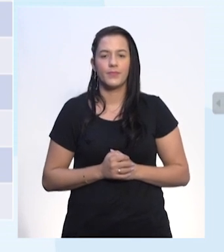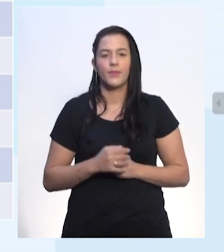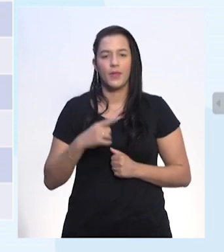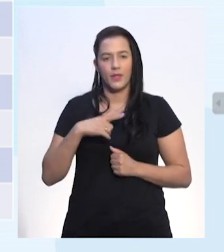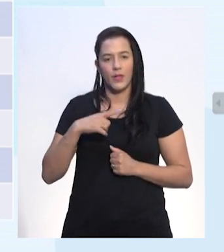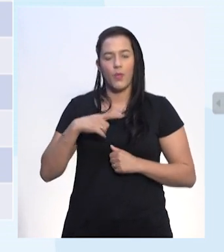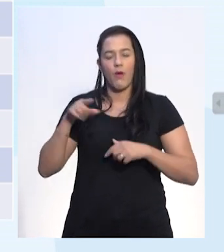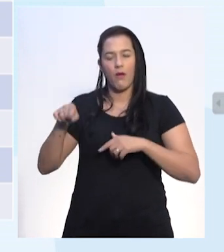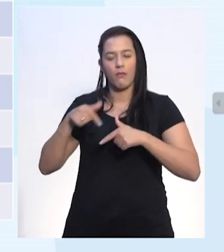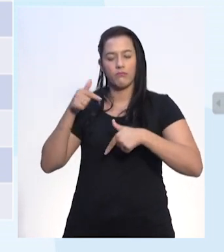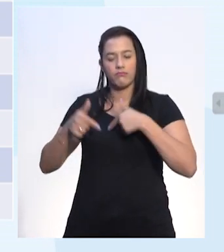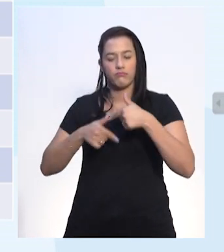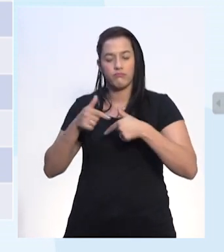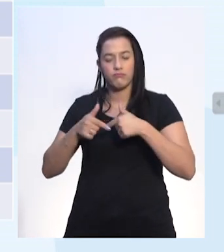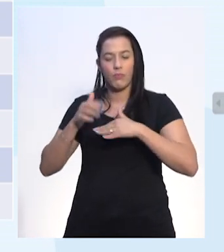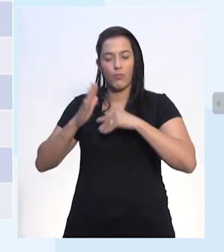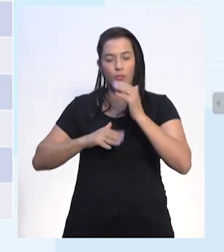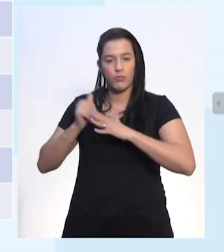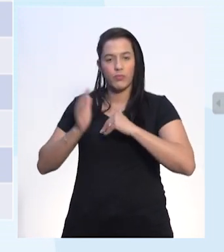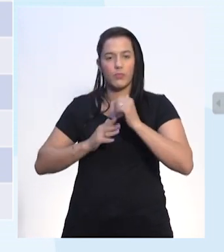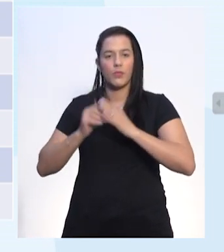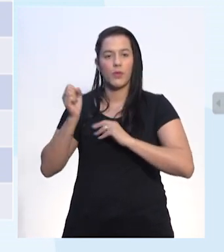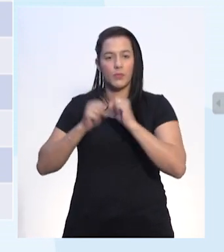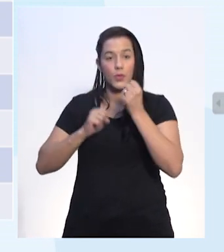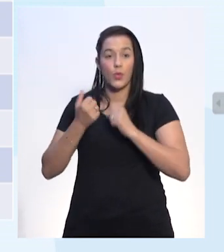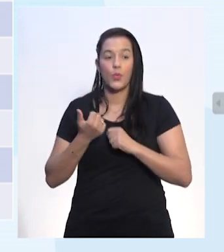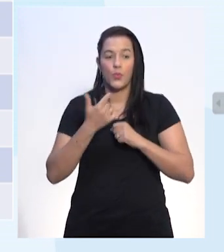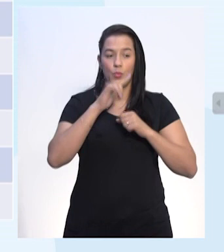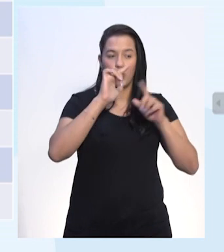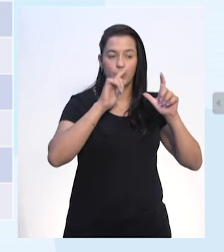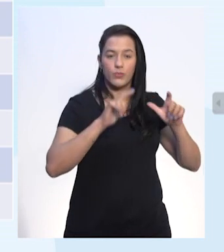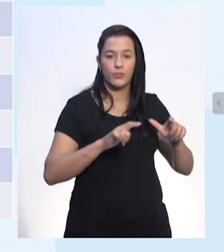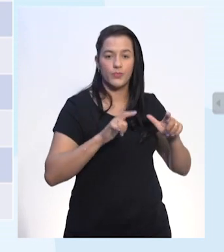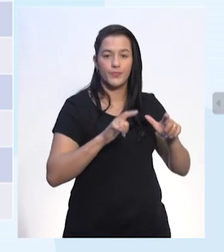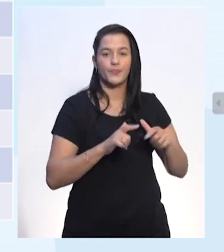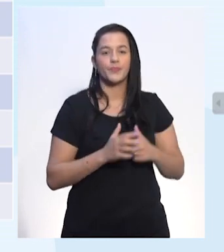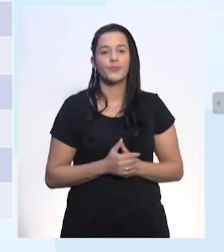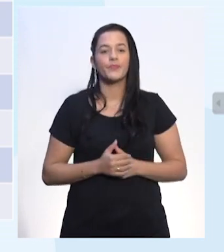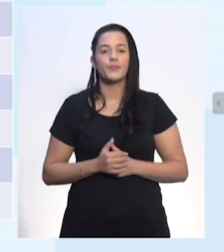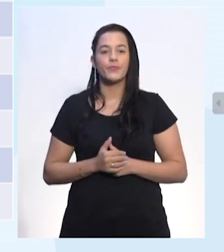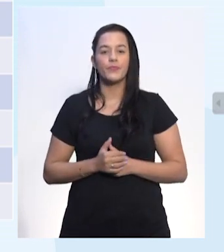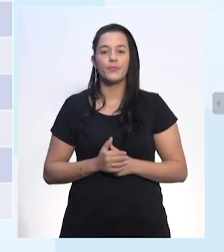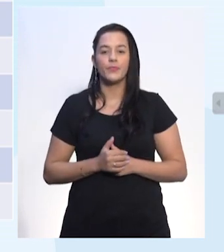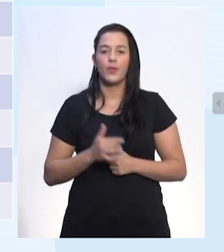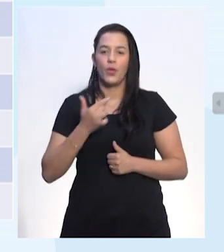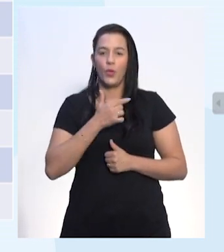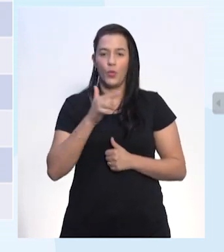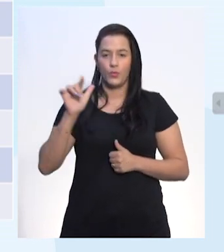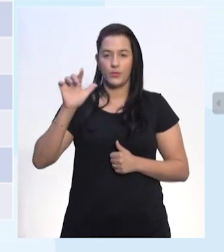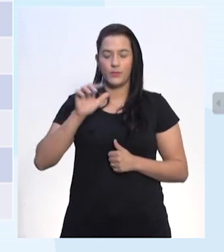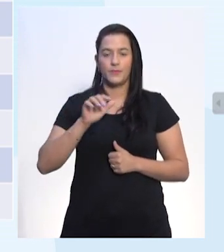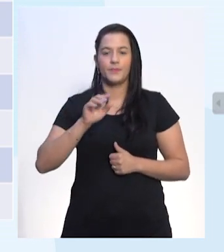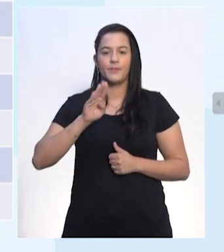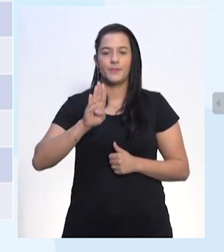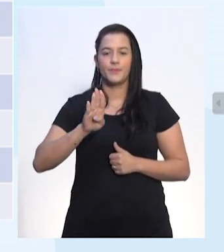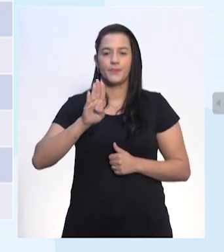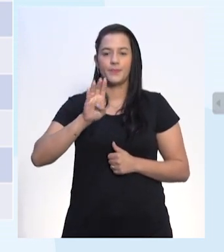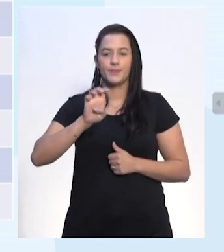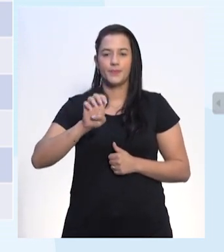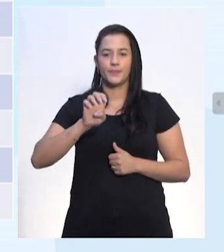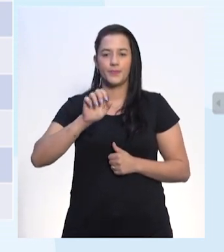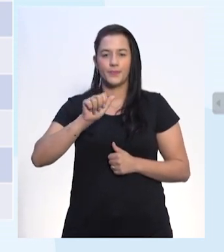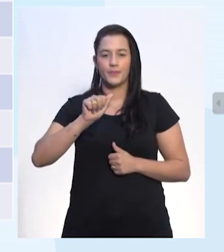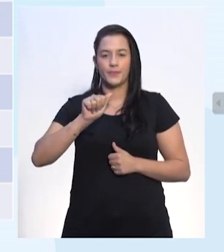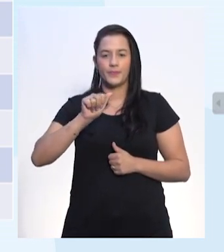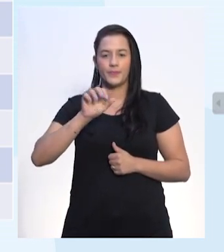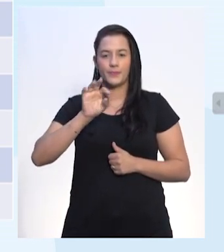prática esportiva e leva para um outro ambiente. A Beatriz diz que não pratica nada. Não, Beatriz? Beatriz, não.